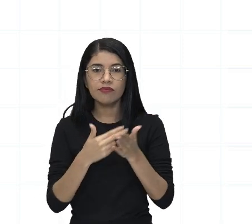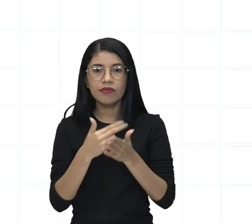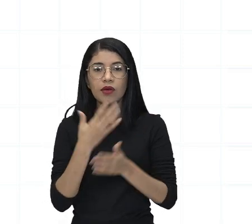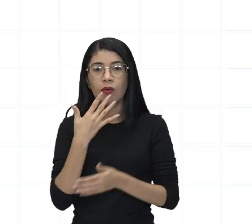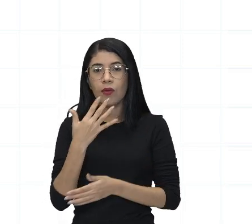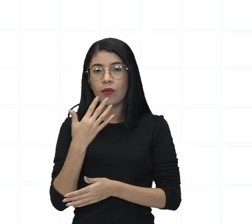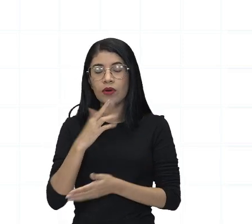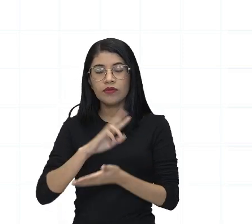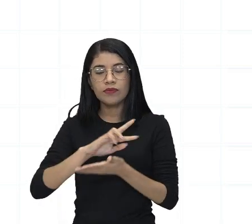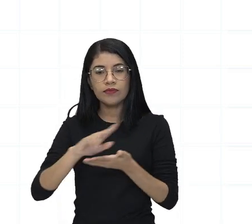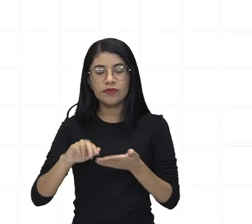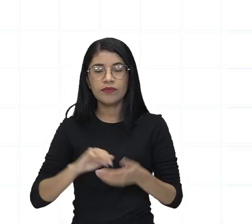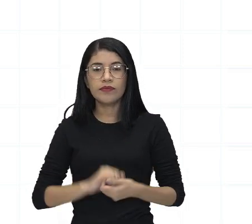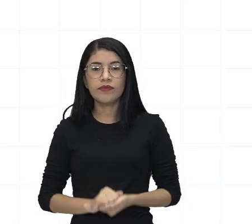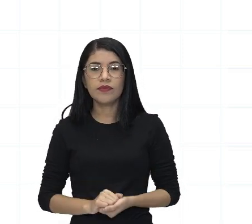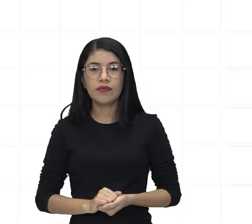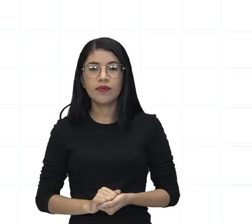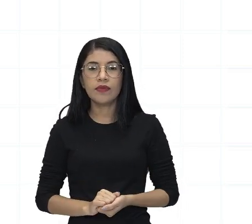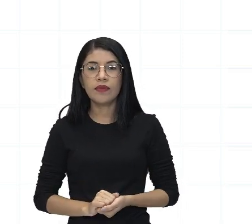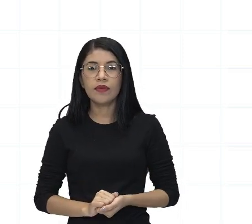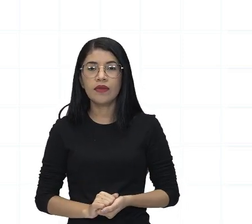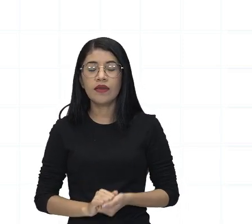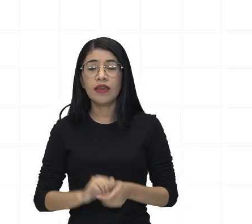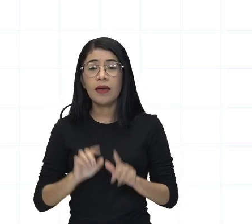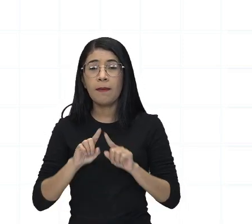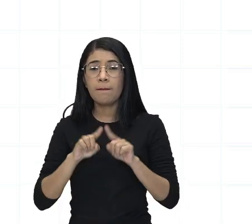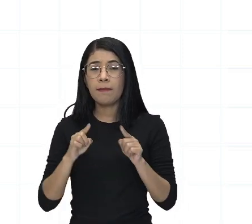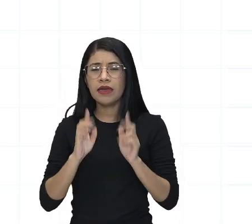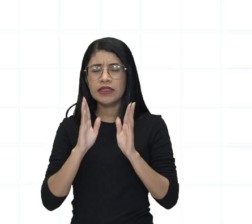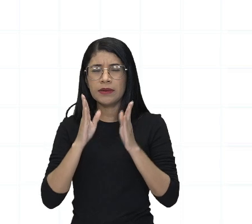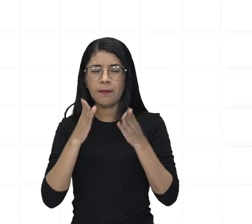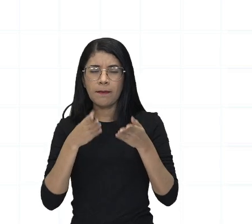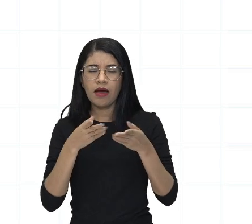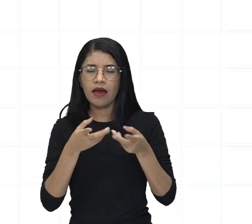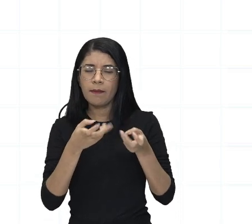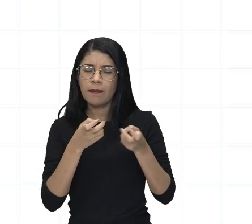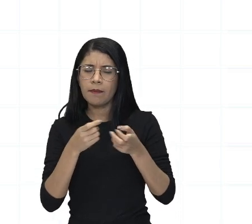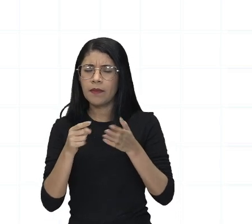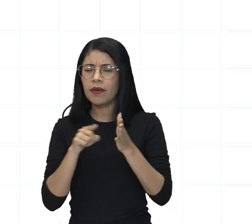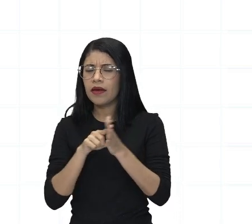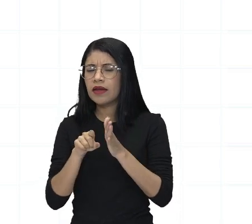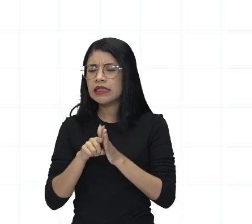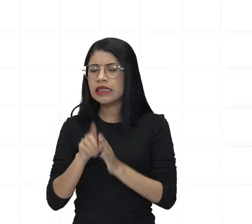coloridas. Embora olhando para as suas obras, muitas vezes as pessoas se perguntam